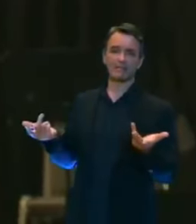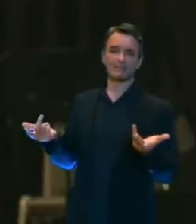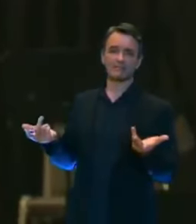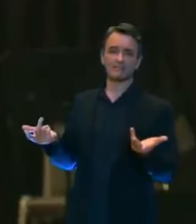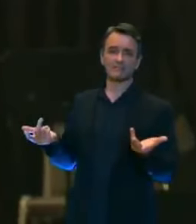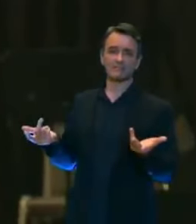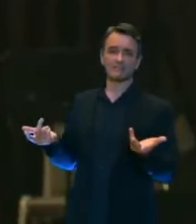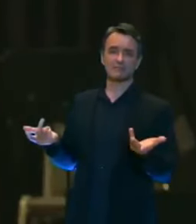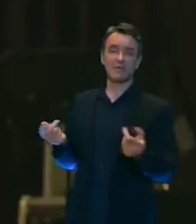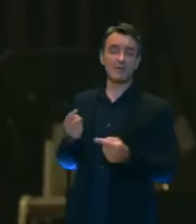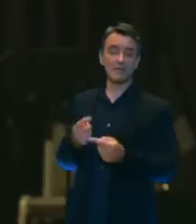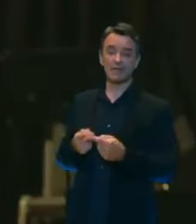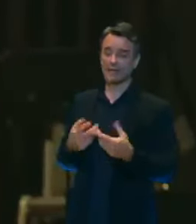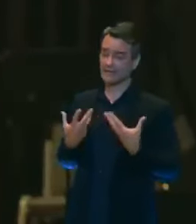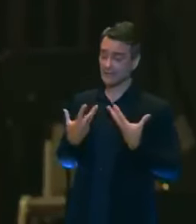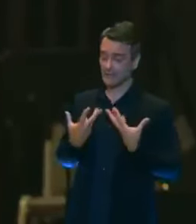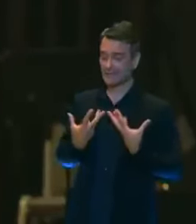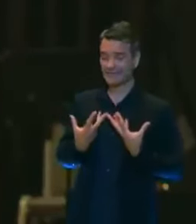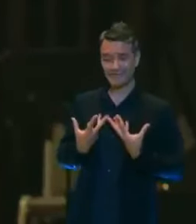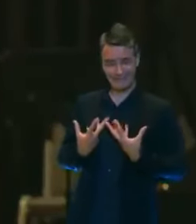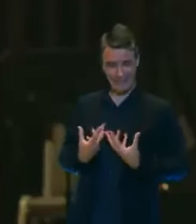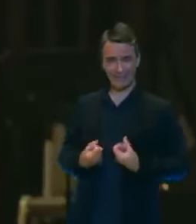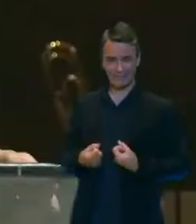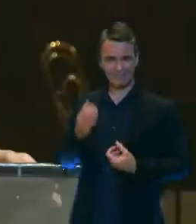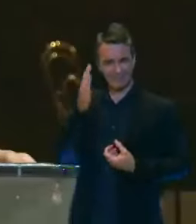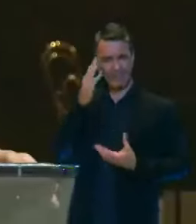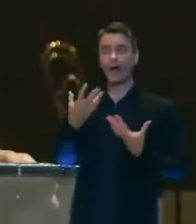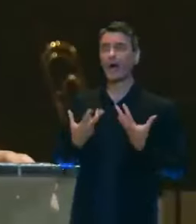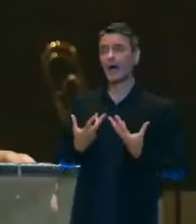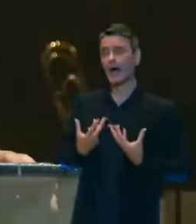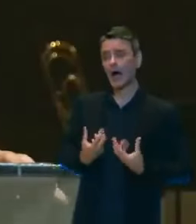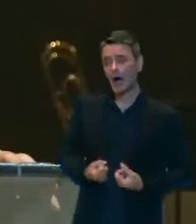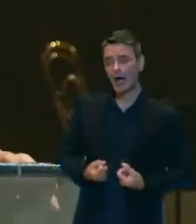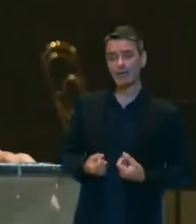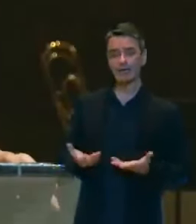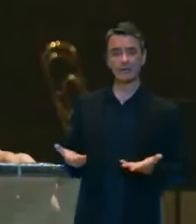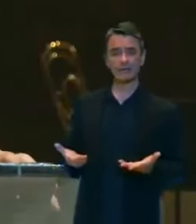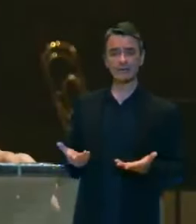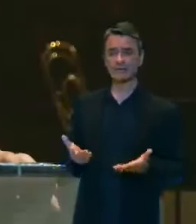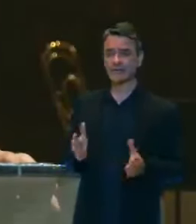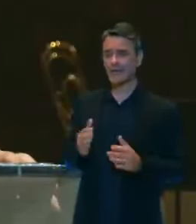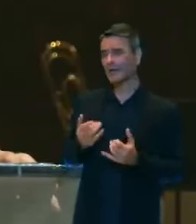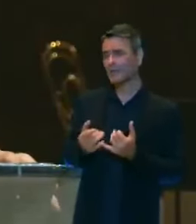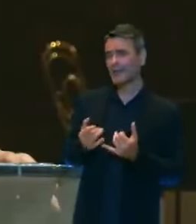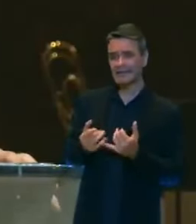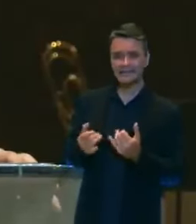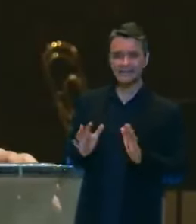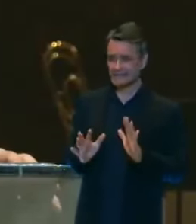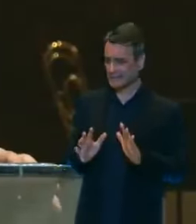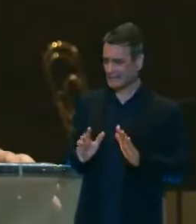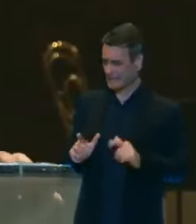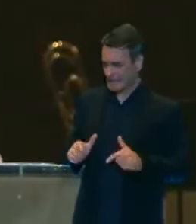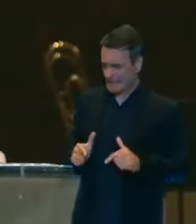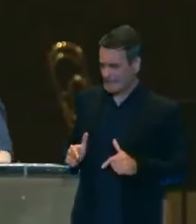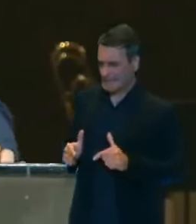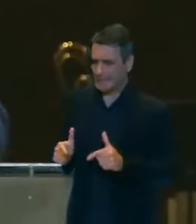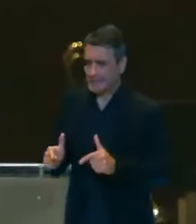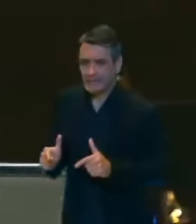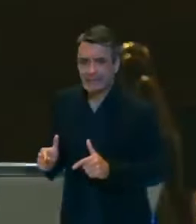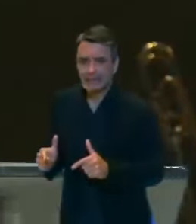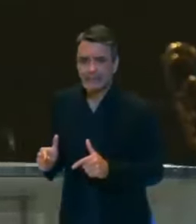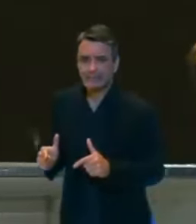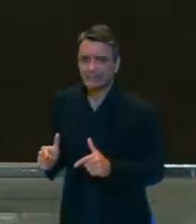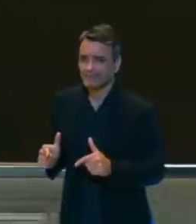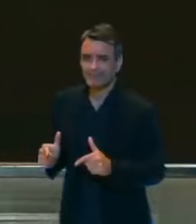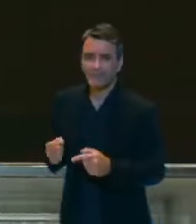Sabe por que você está cansado? Porque você está lutando guerras que você não precisa lutar.